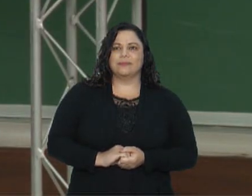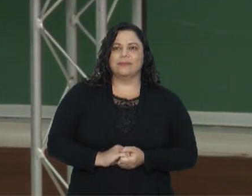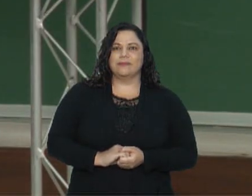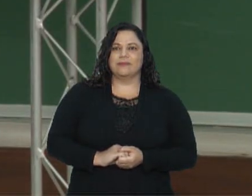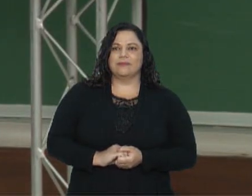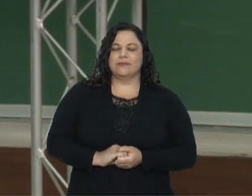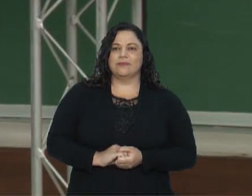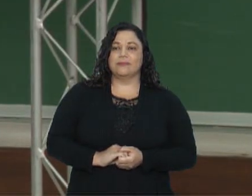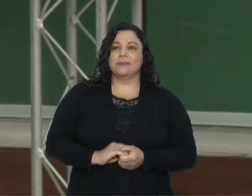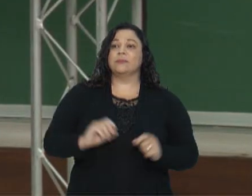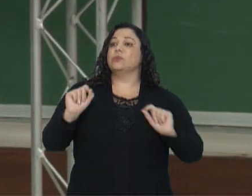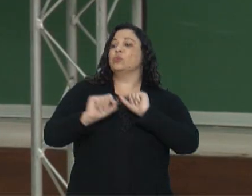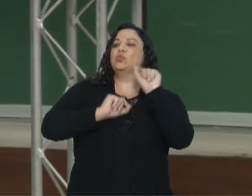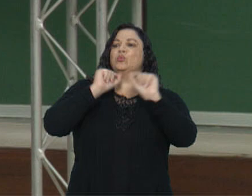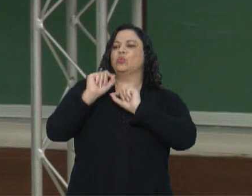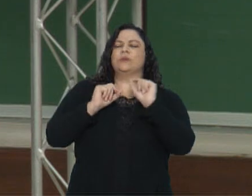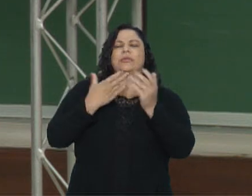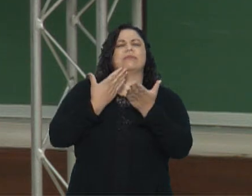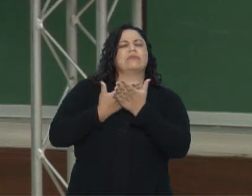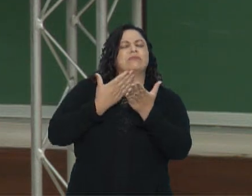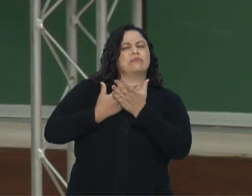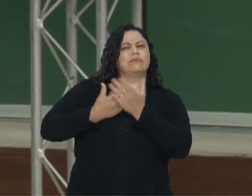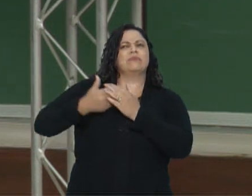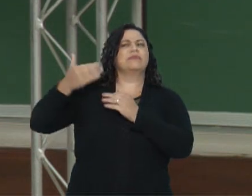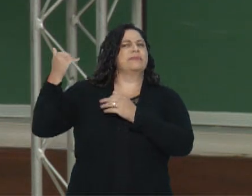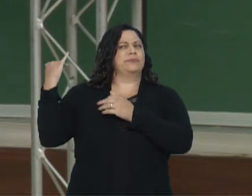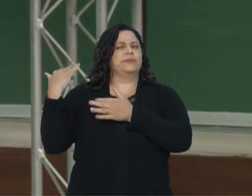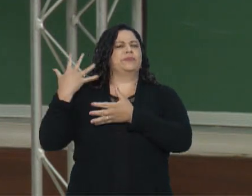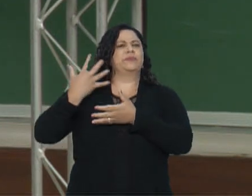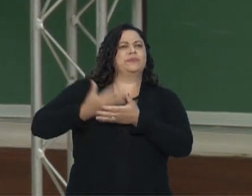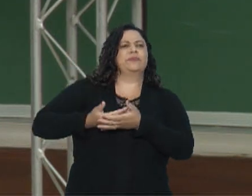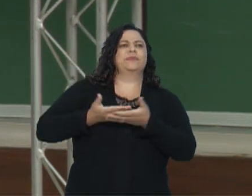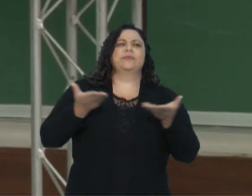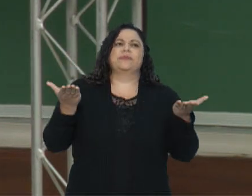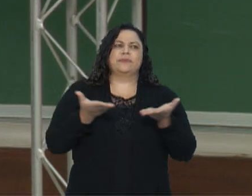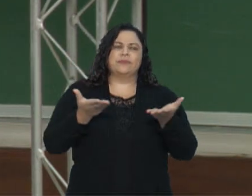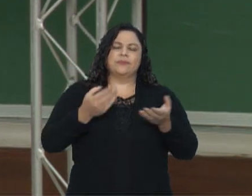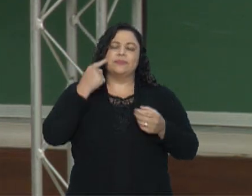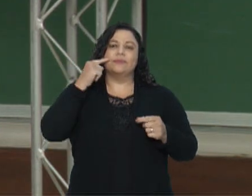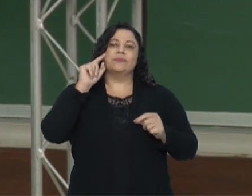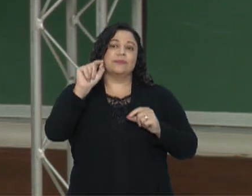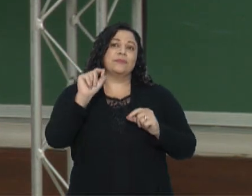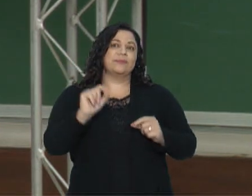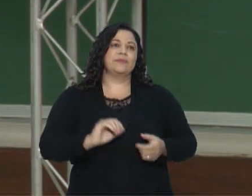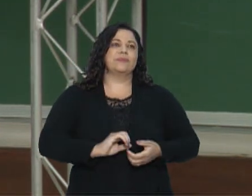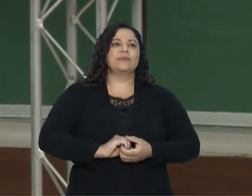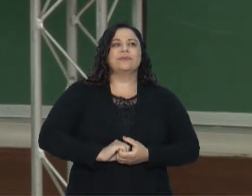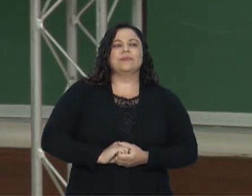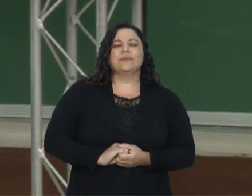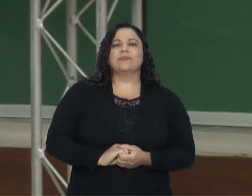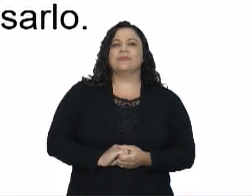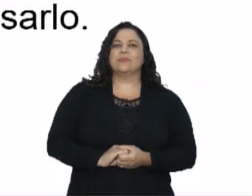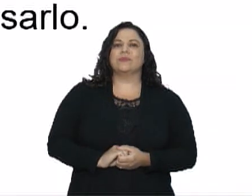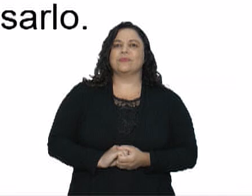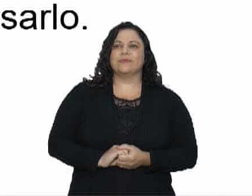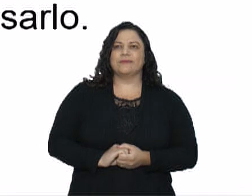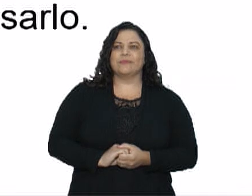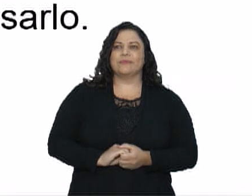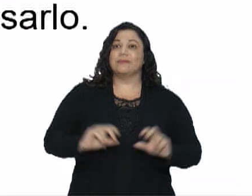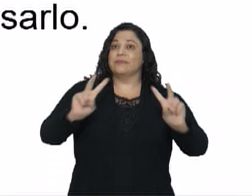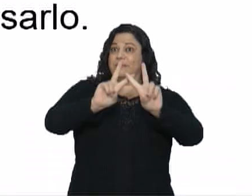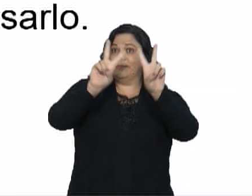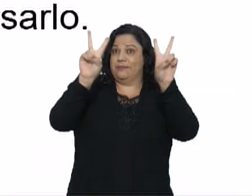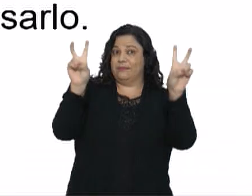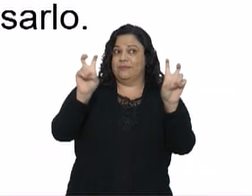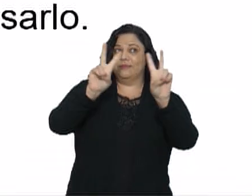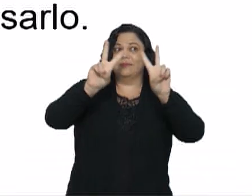que estudiamos antes, incluso vamos a estudiar en dos clases de repaso, ¿de acuerdo? Pues bien, trabajamos el titular,